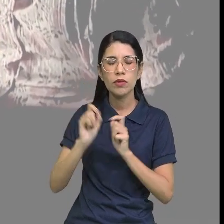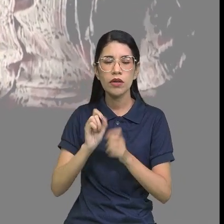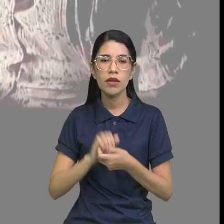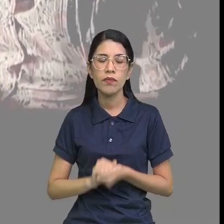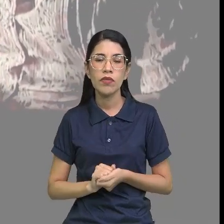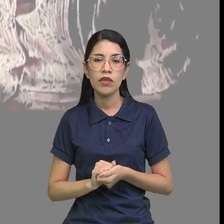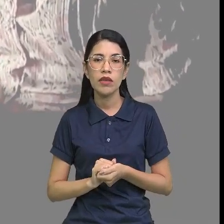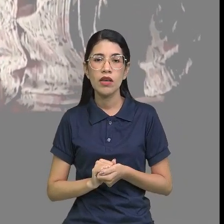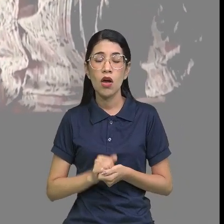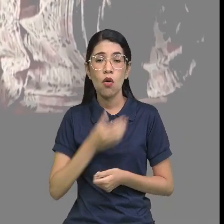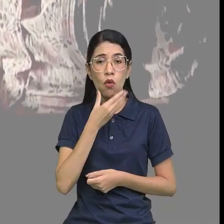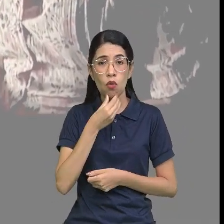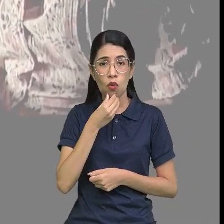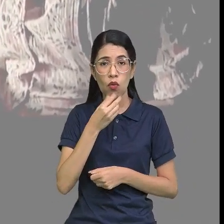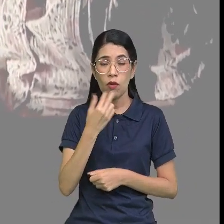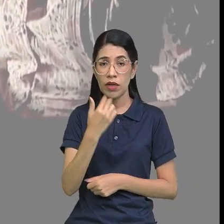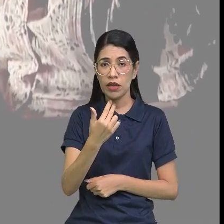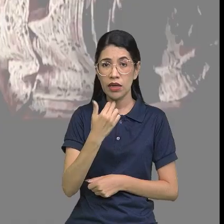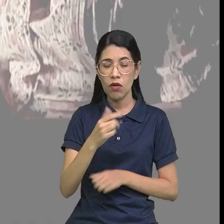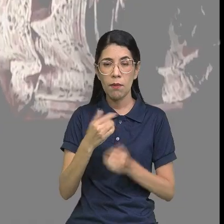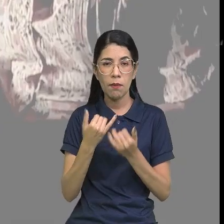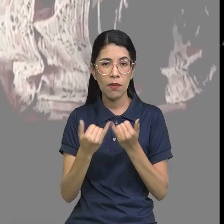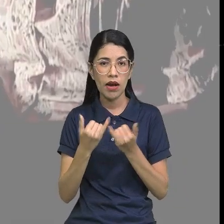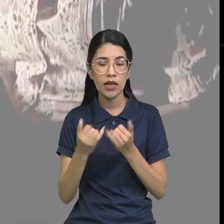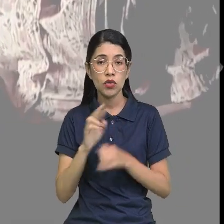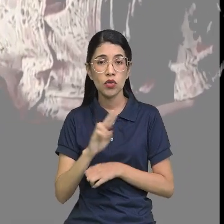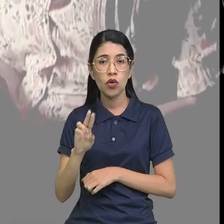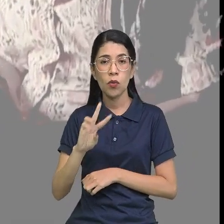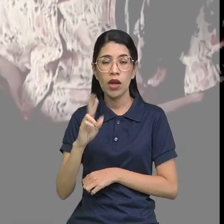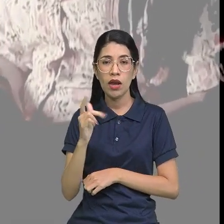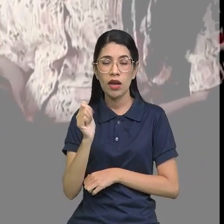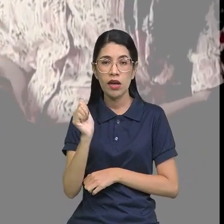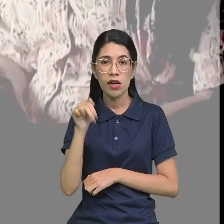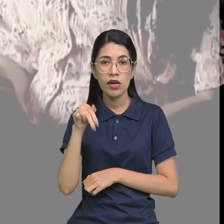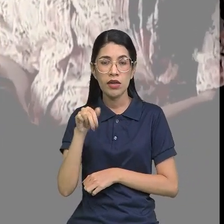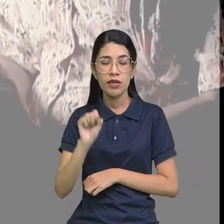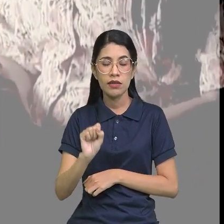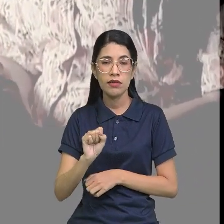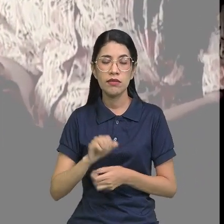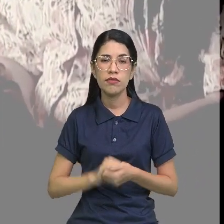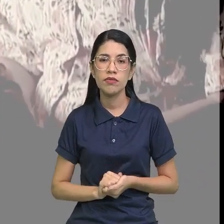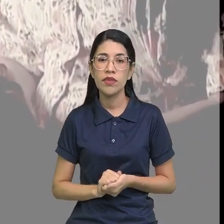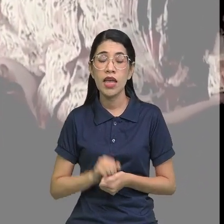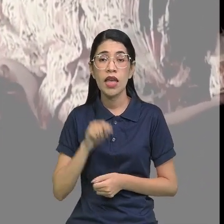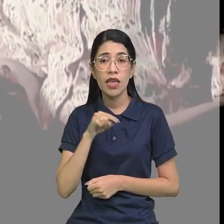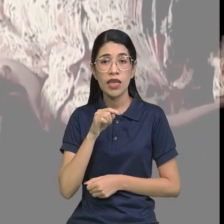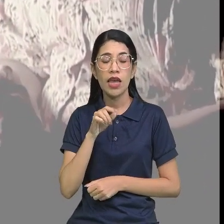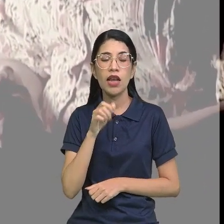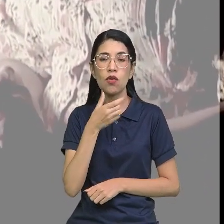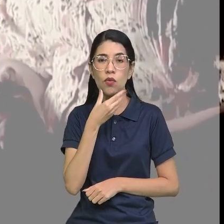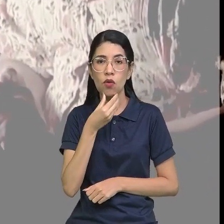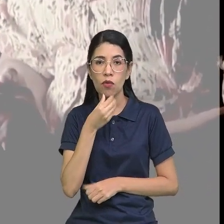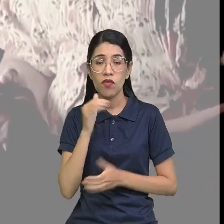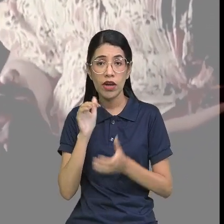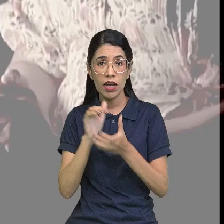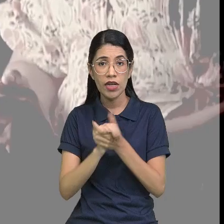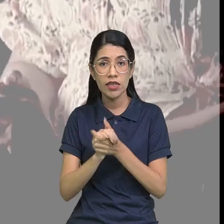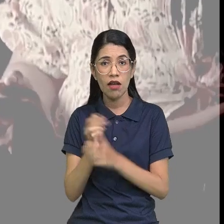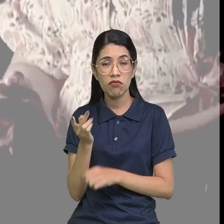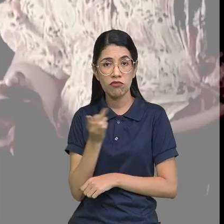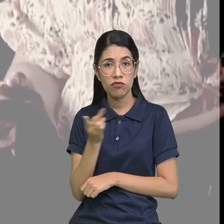Esse estrangeiro parece se chamar Hans. E ele é quem vai se casar com